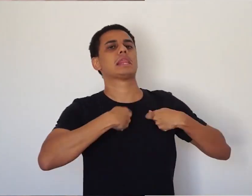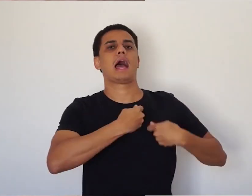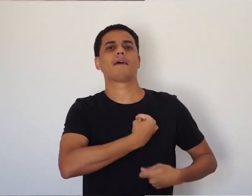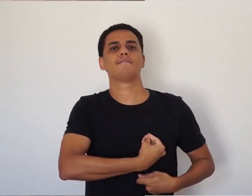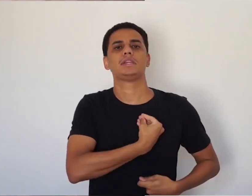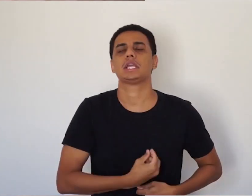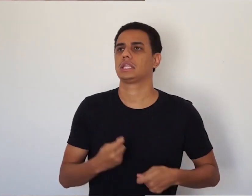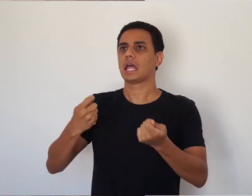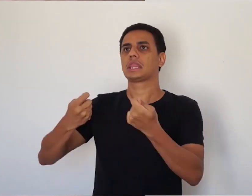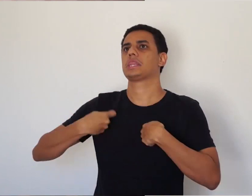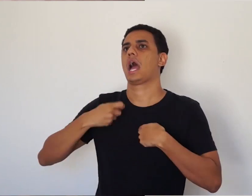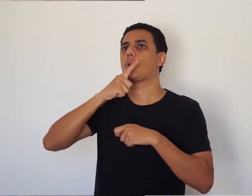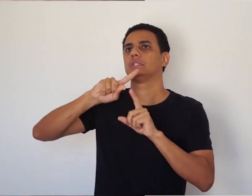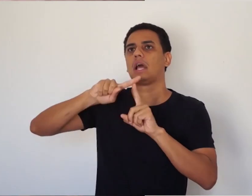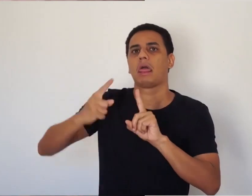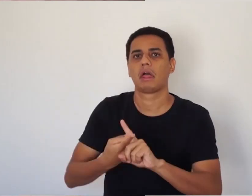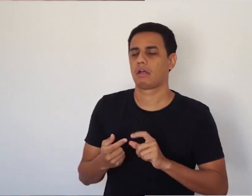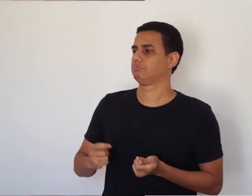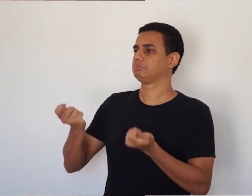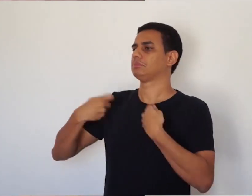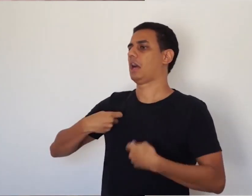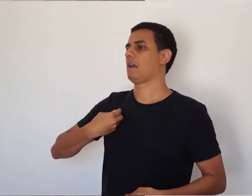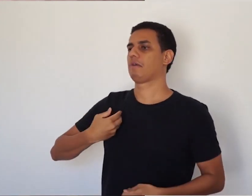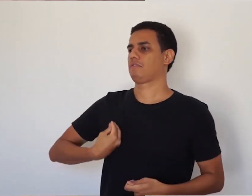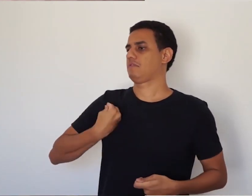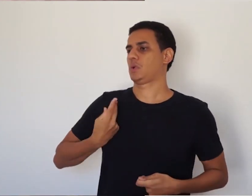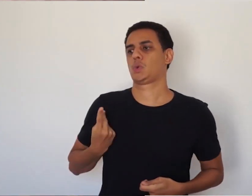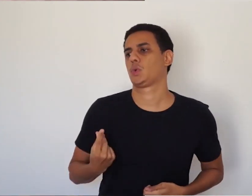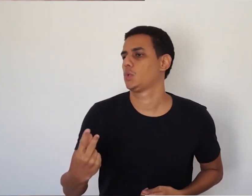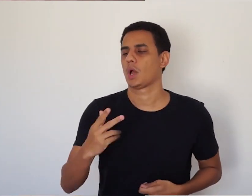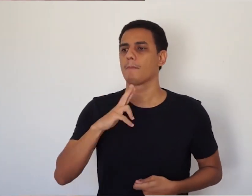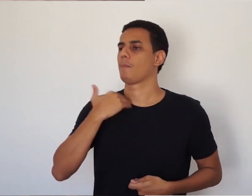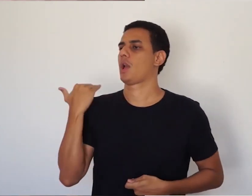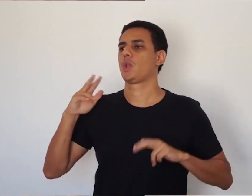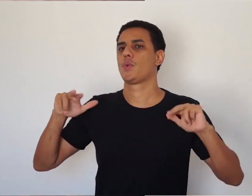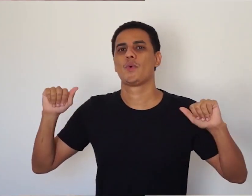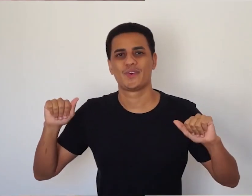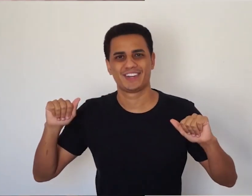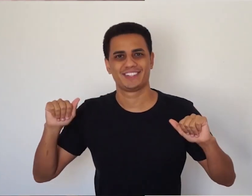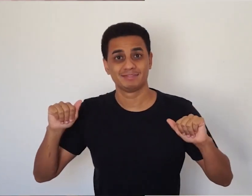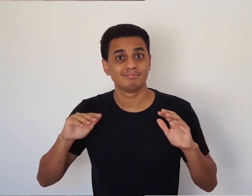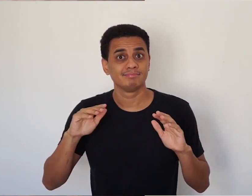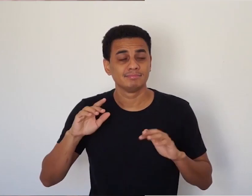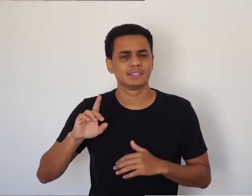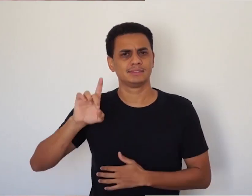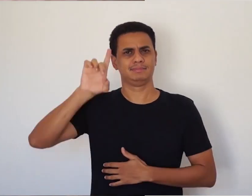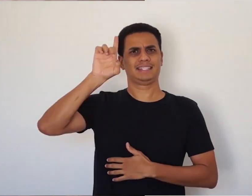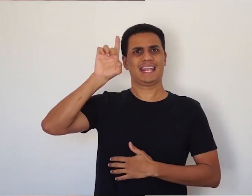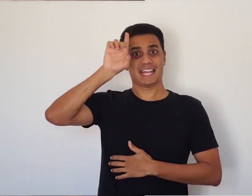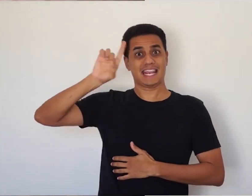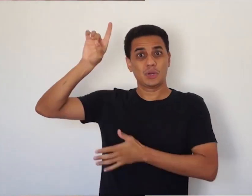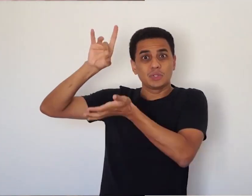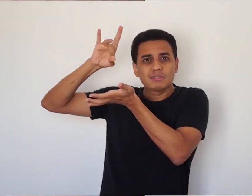deuses fossem os responsáveis pela vida, pela fertilidade, pela imortalidade, inclusive. Deus, no meio de